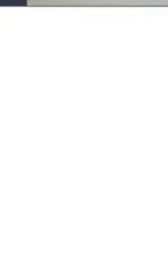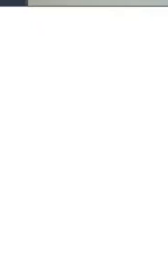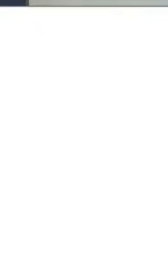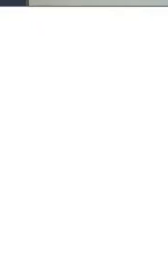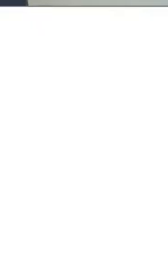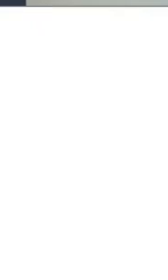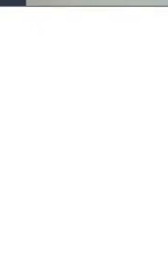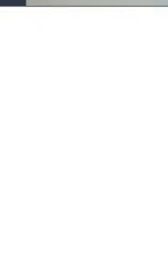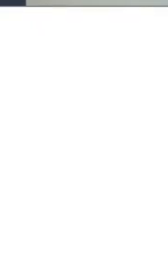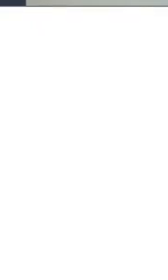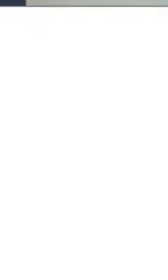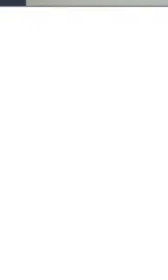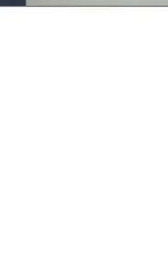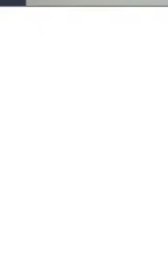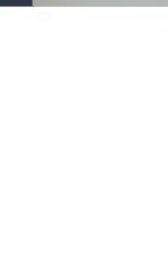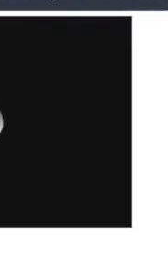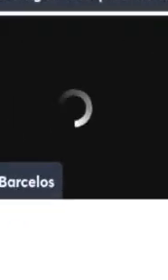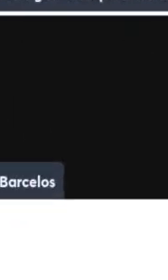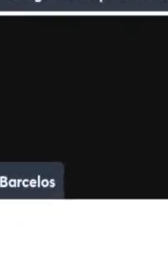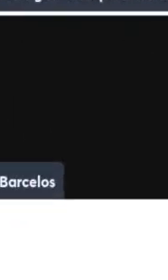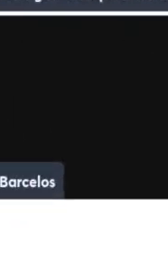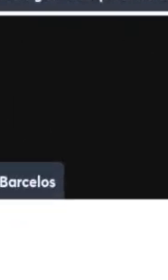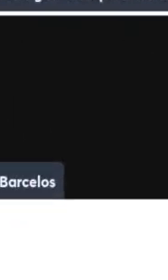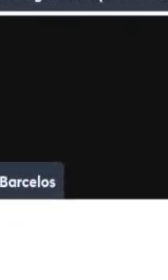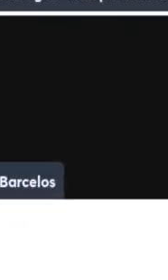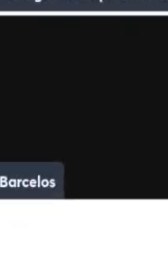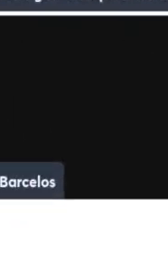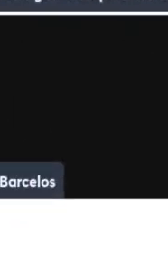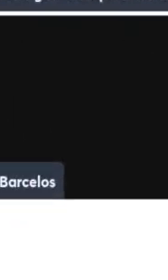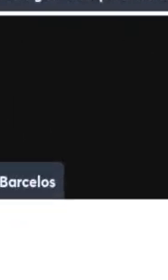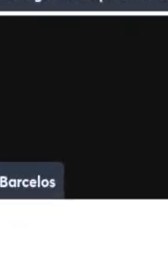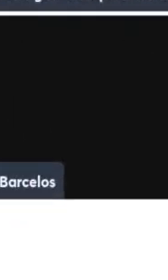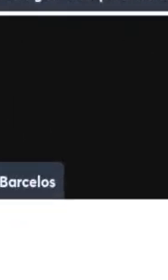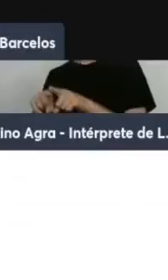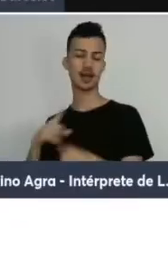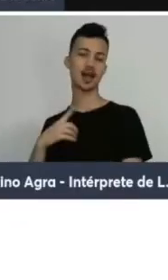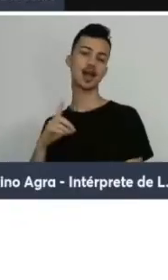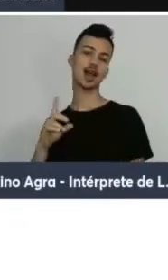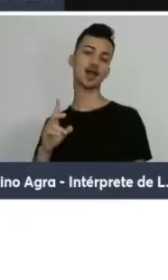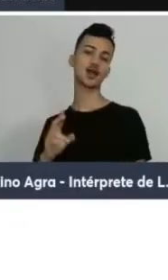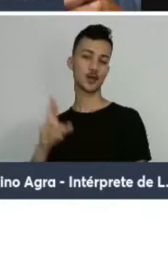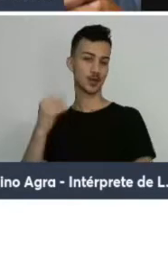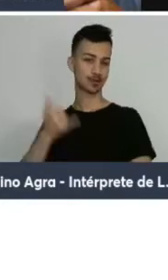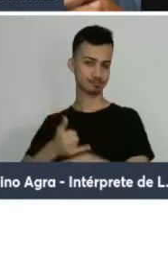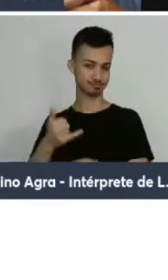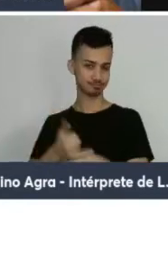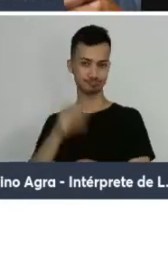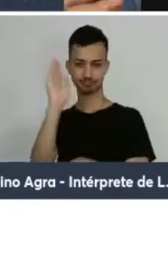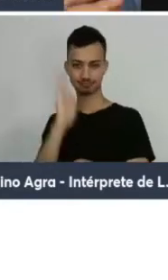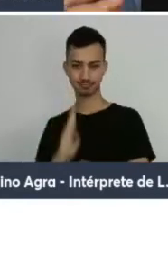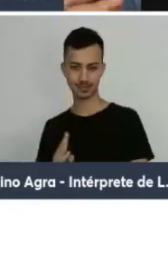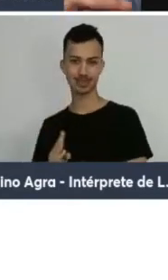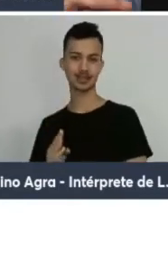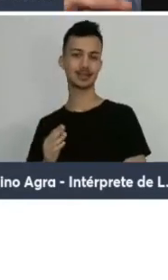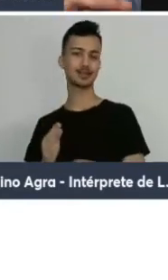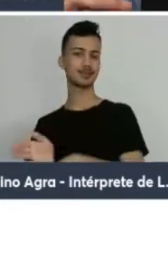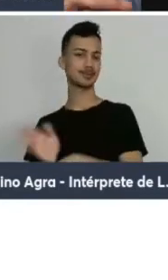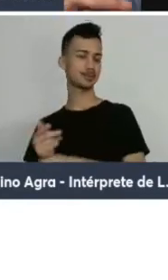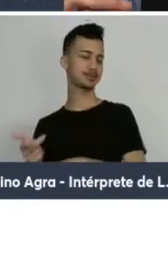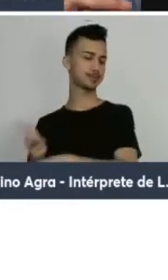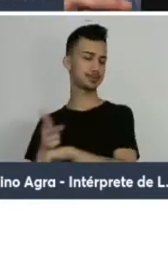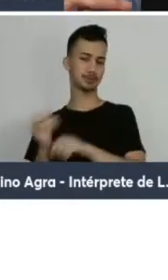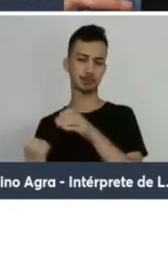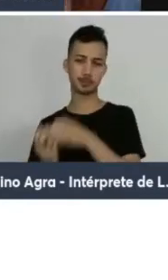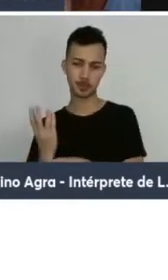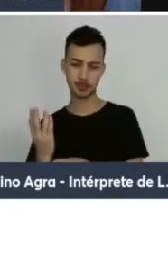um ator, coreógrafo, diretor brasileiro, participou do Dizicroquetes e vai poder contar um pouco mais da